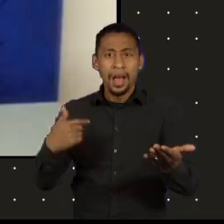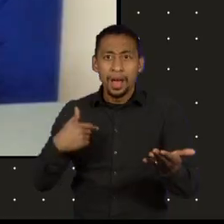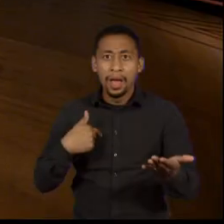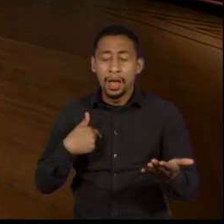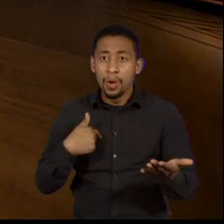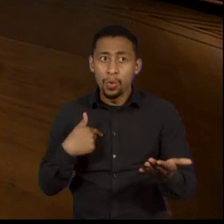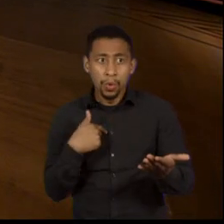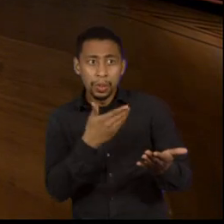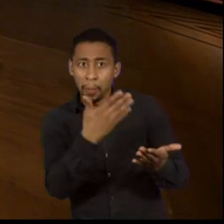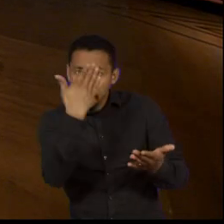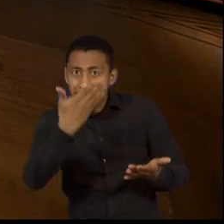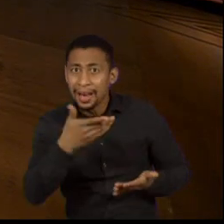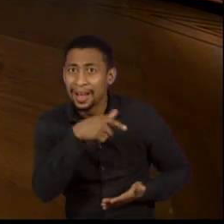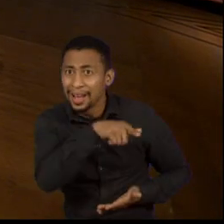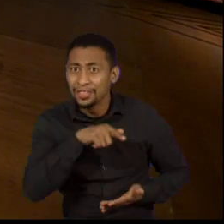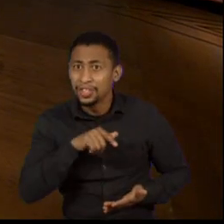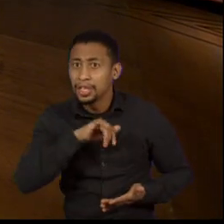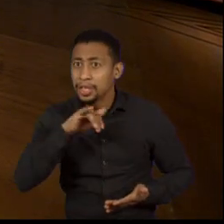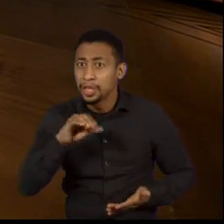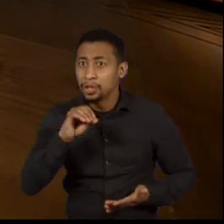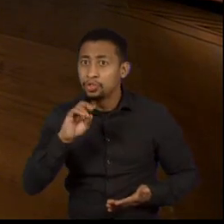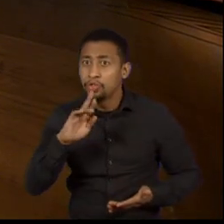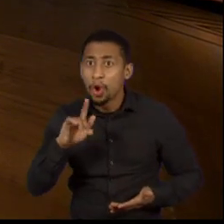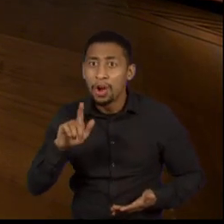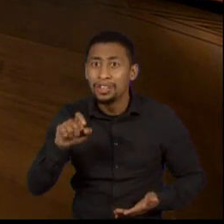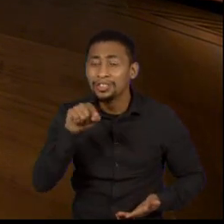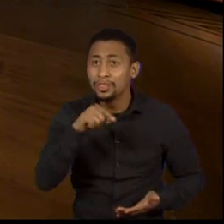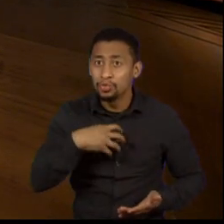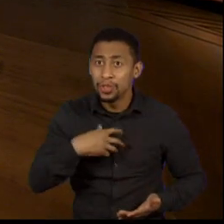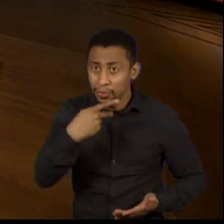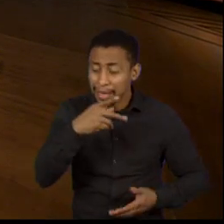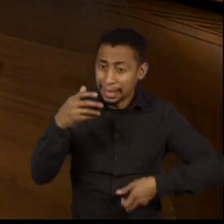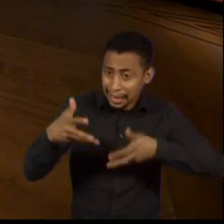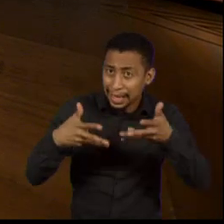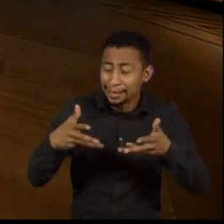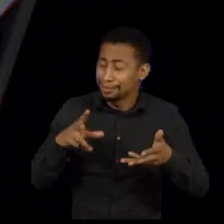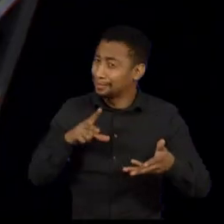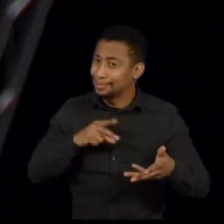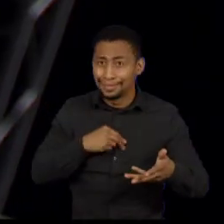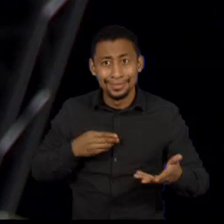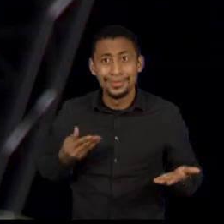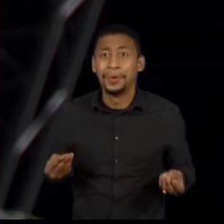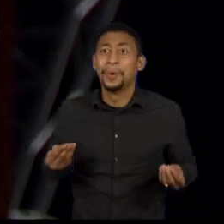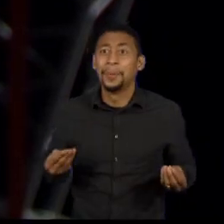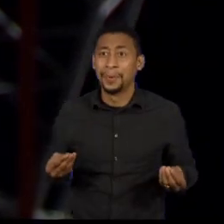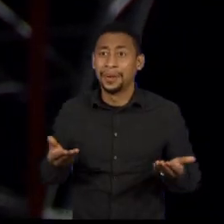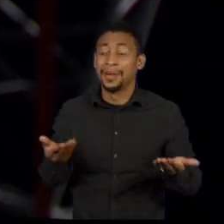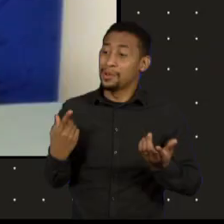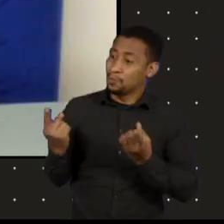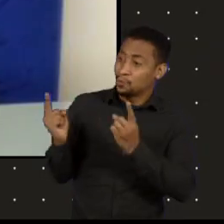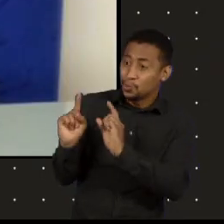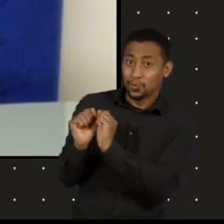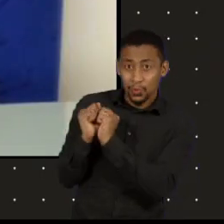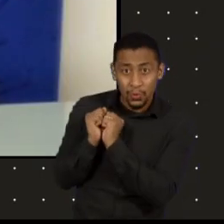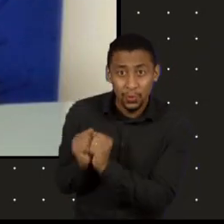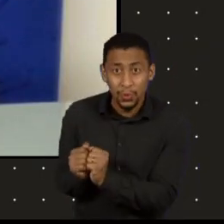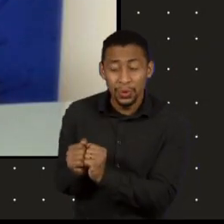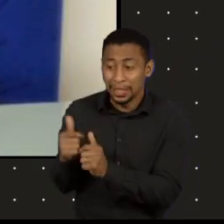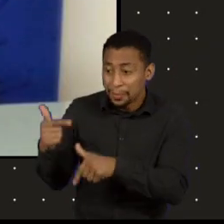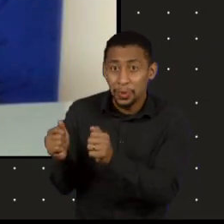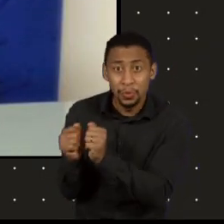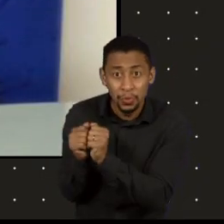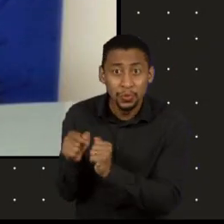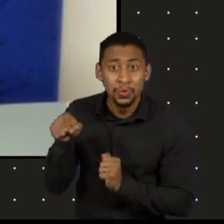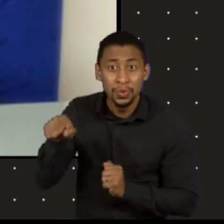de Jorge Forbes, na linguagem, melhor, na linguagem de Jorge Forbes, né? Passar pela vida do Jorge Forbes assim. Né? Passar